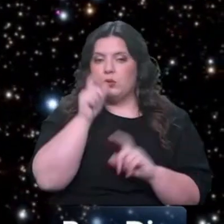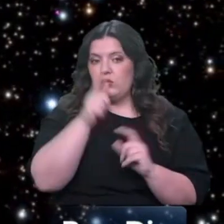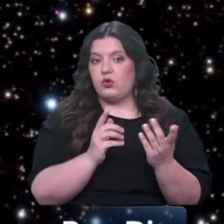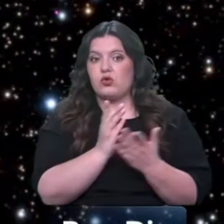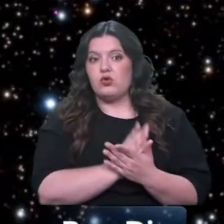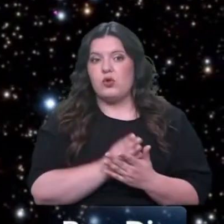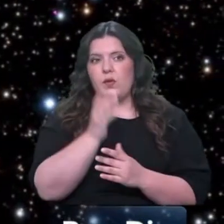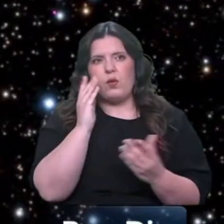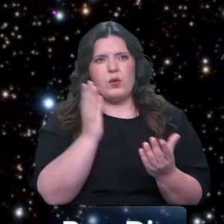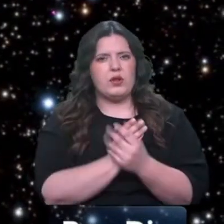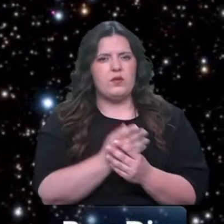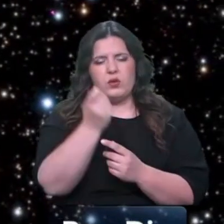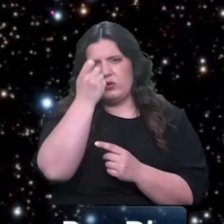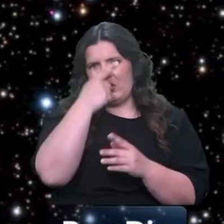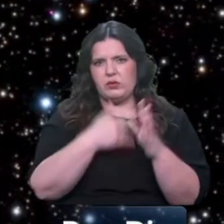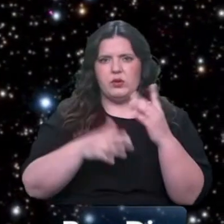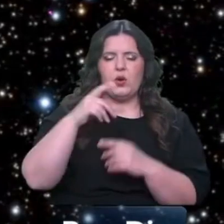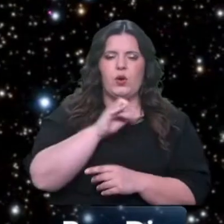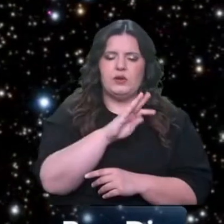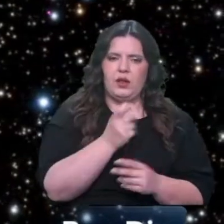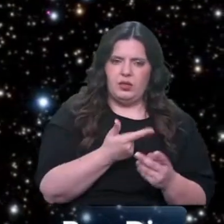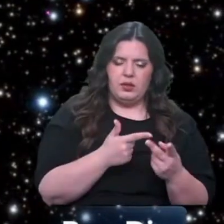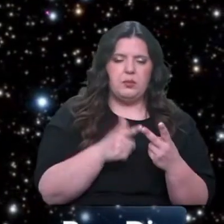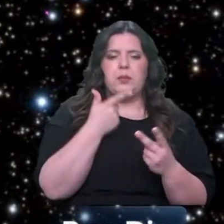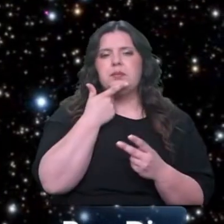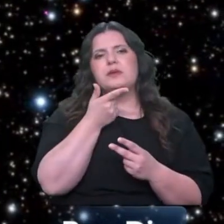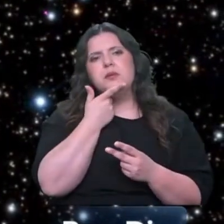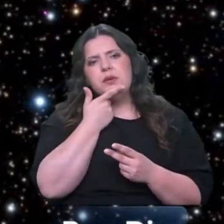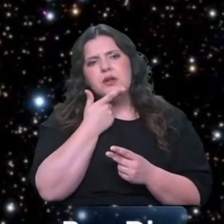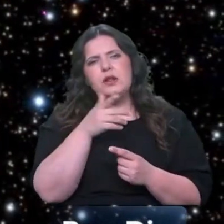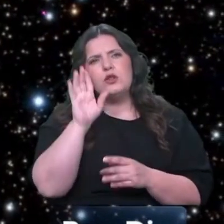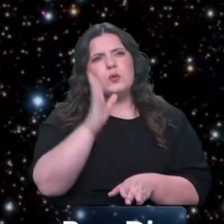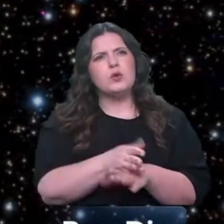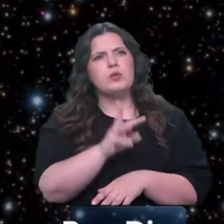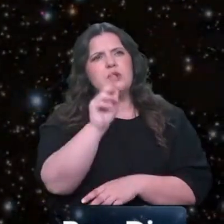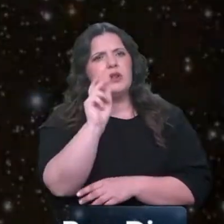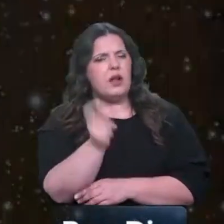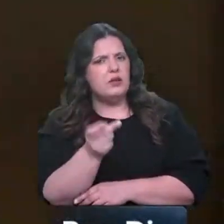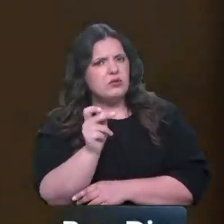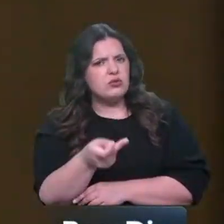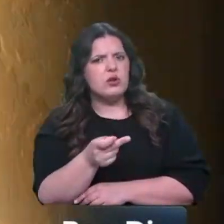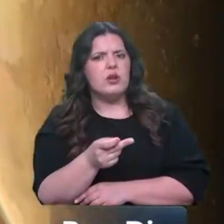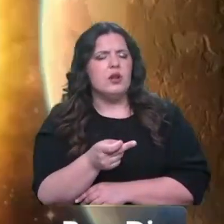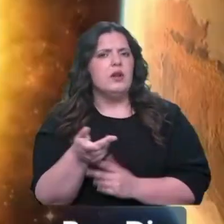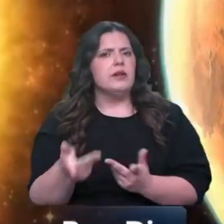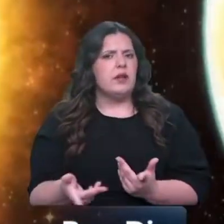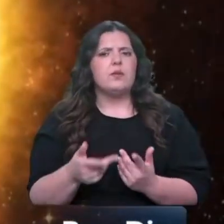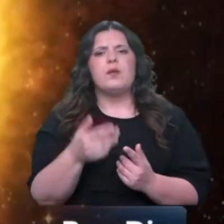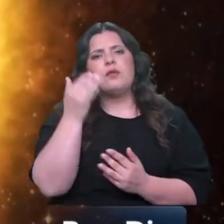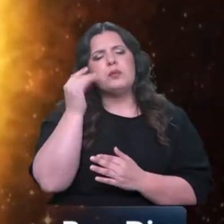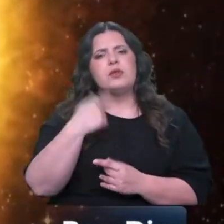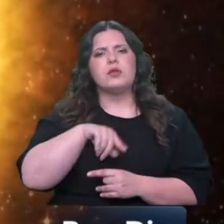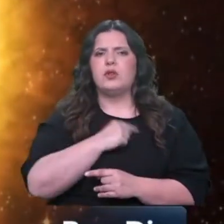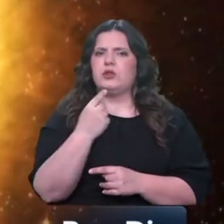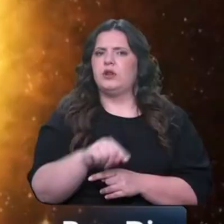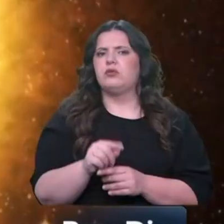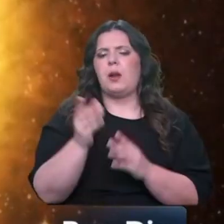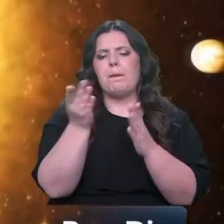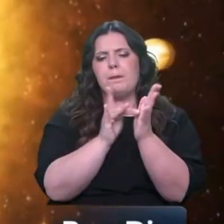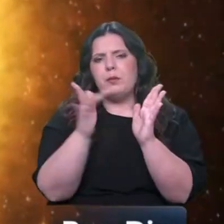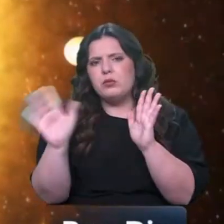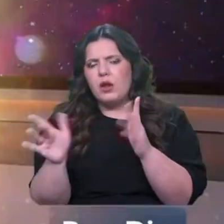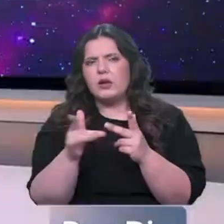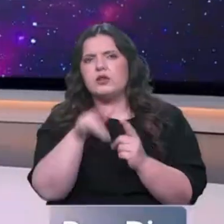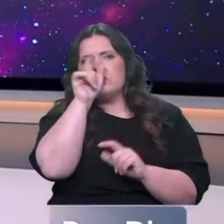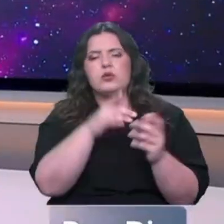aos arquivos de missões históricas, como o Rosat, para tentar perceber ao longo destes últimos 30 anos qual é que é a indicação, o que é que está nas bibliotecas dos astrónomos